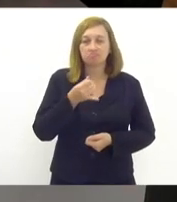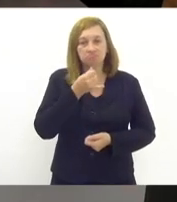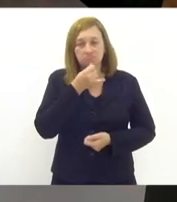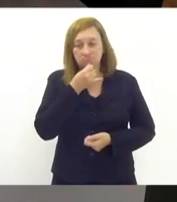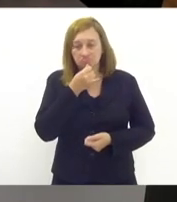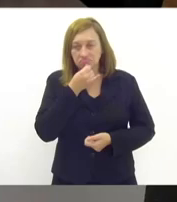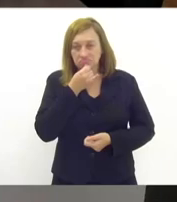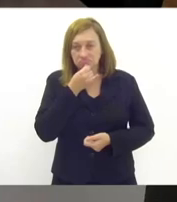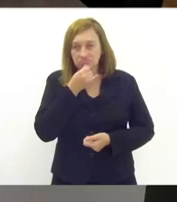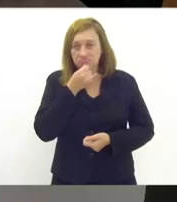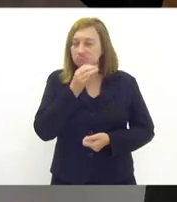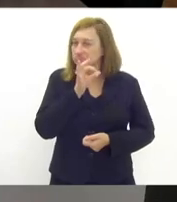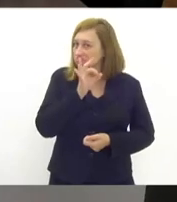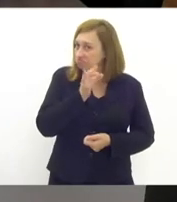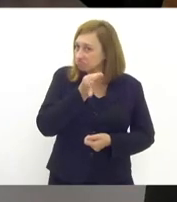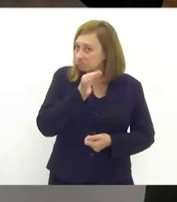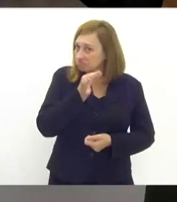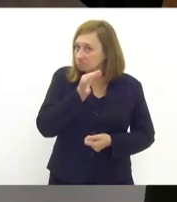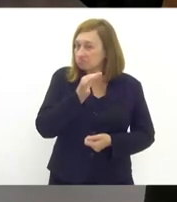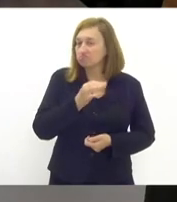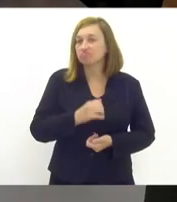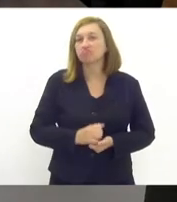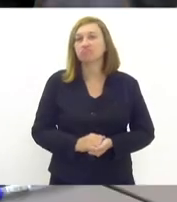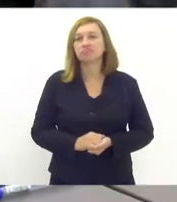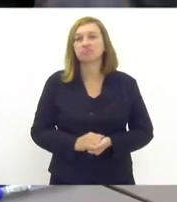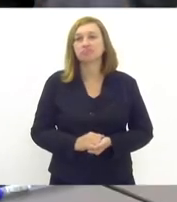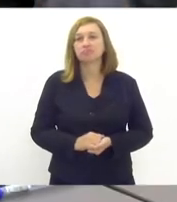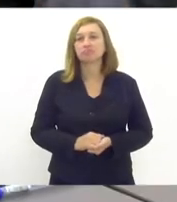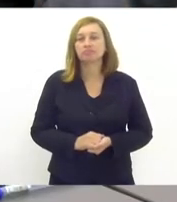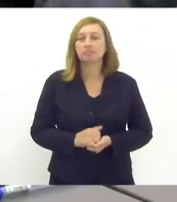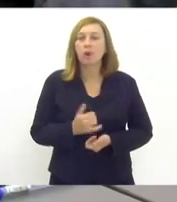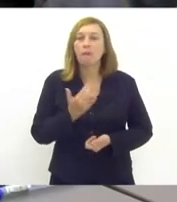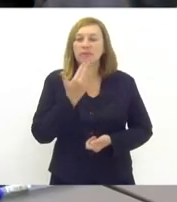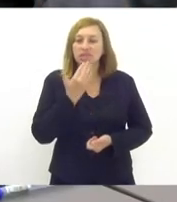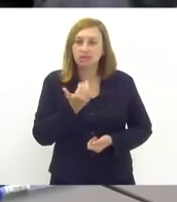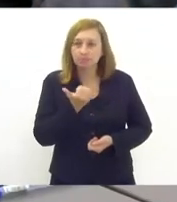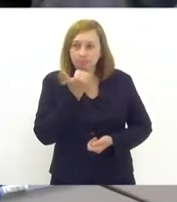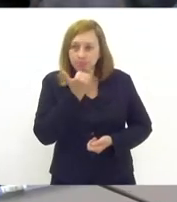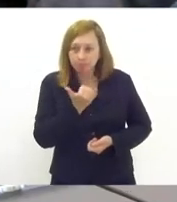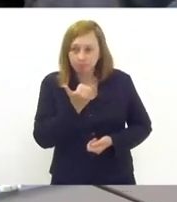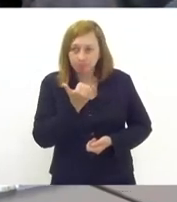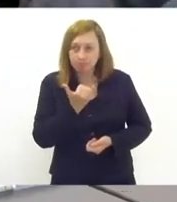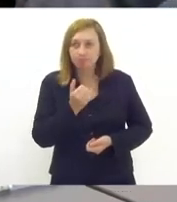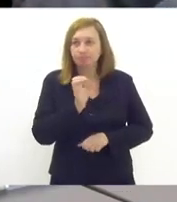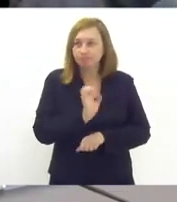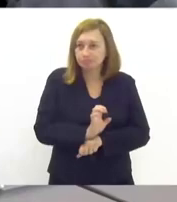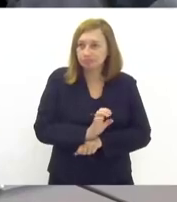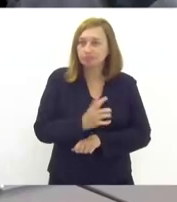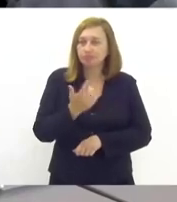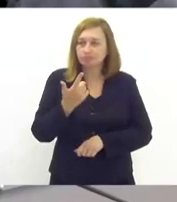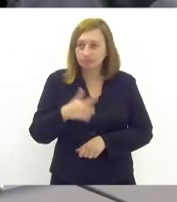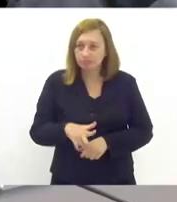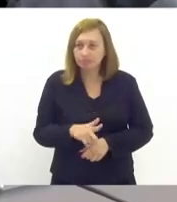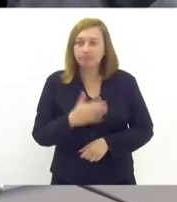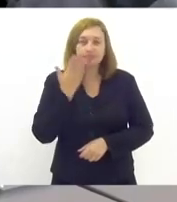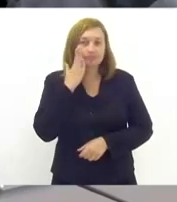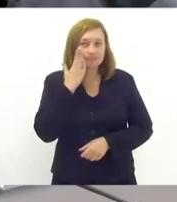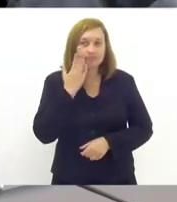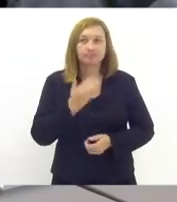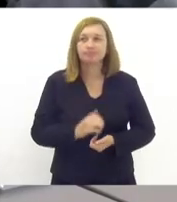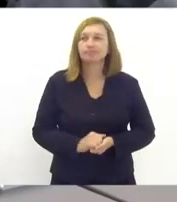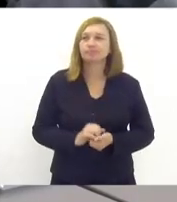de certa maneira, se cabe perdão, pedir perdão pelo Estado, entendendo mais uma vez que nós somos membros do